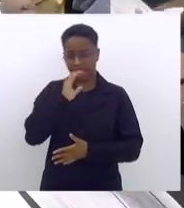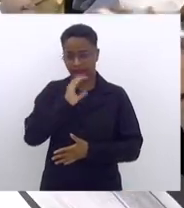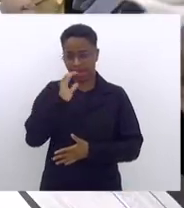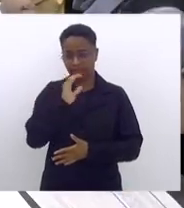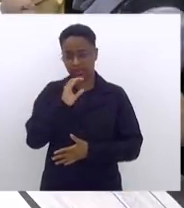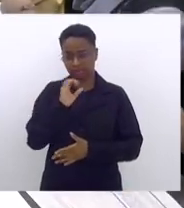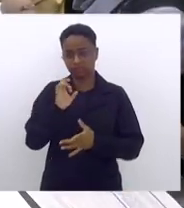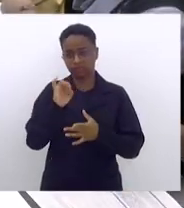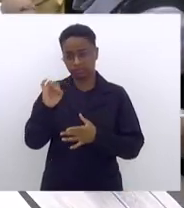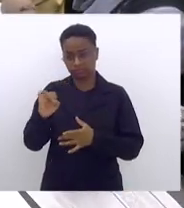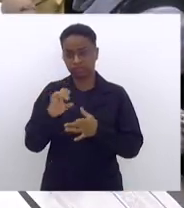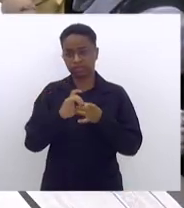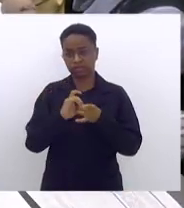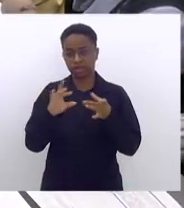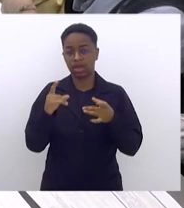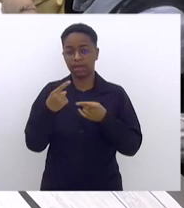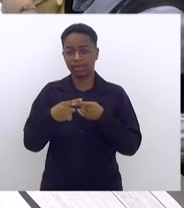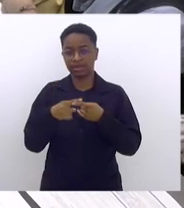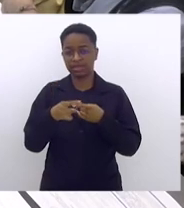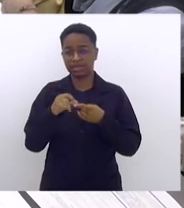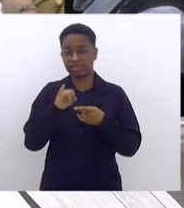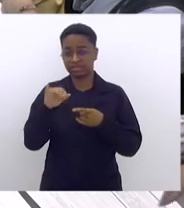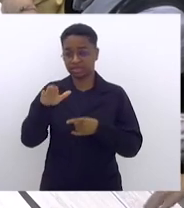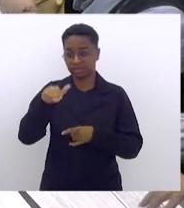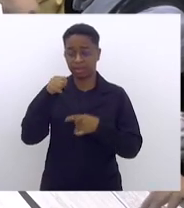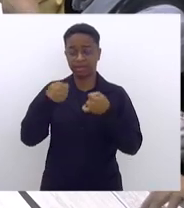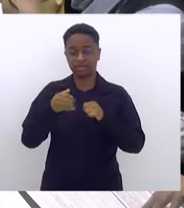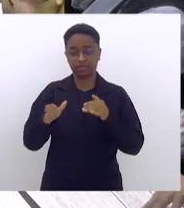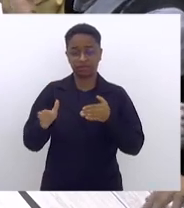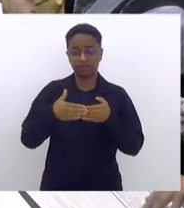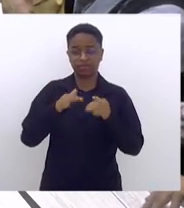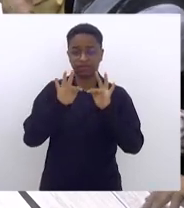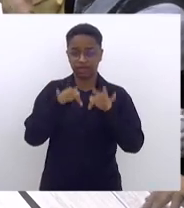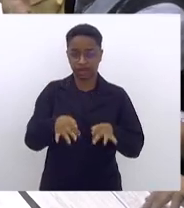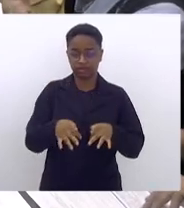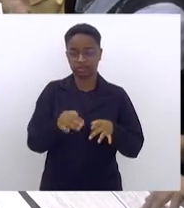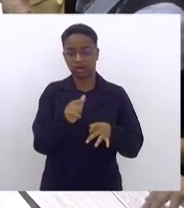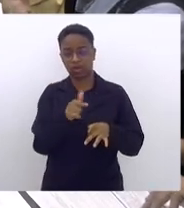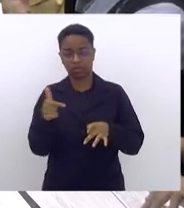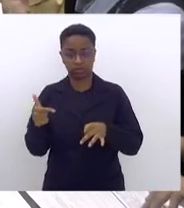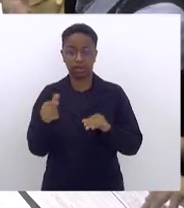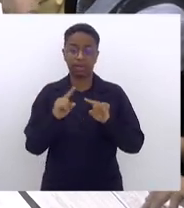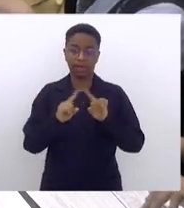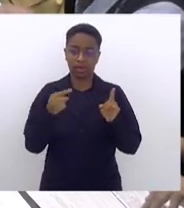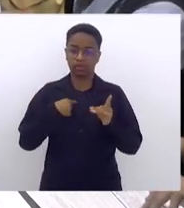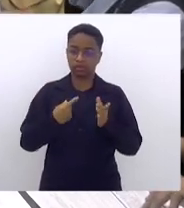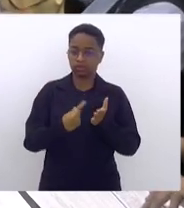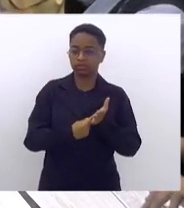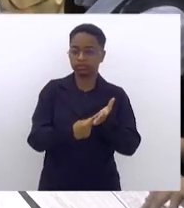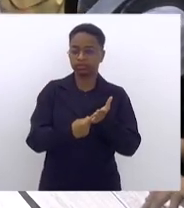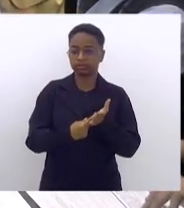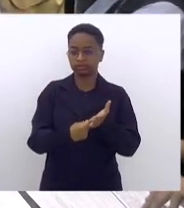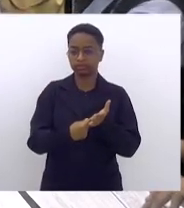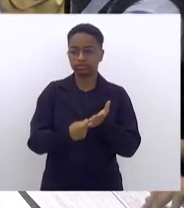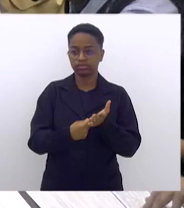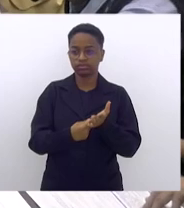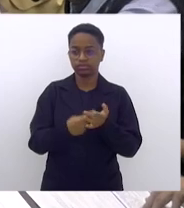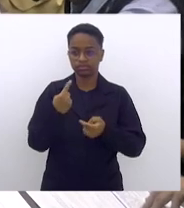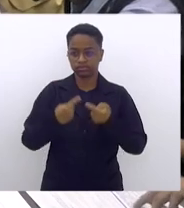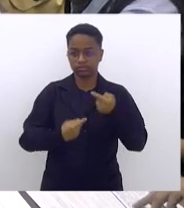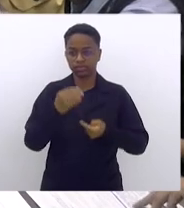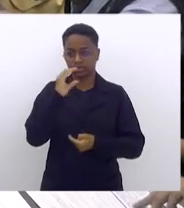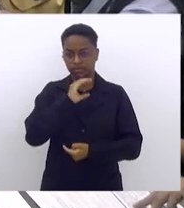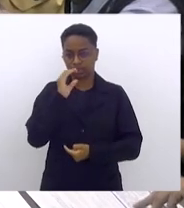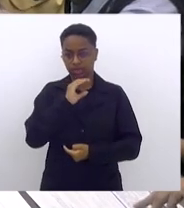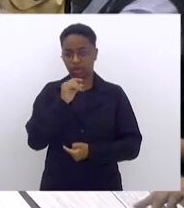permite, porque se chamar a outra, tem que encerrar essa sessão para chamar a outra. Ah, então tudo bem. Mas então, me comprometo aqui ainda... É o 15,